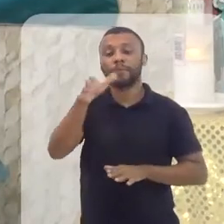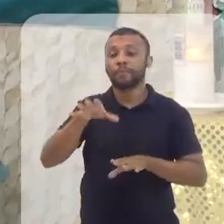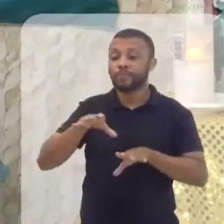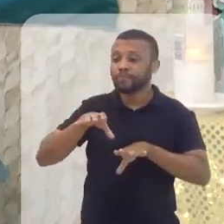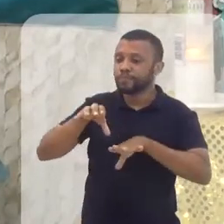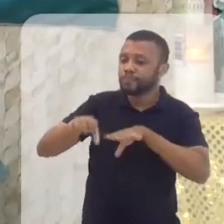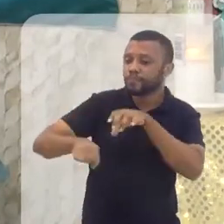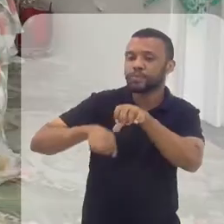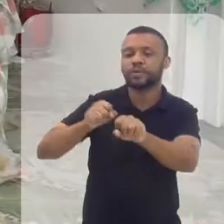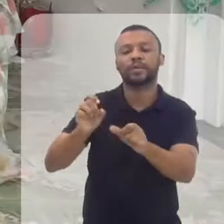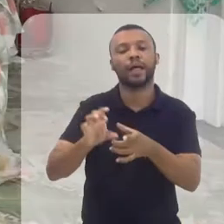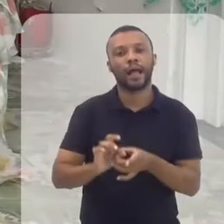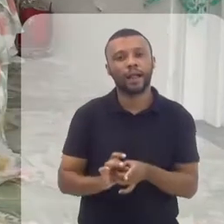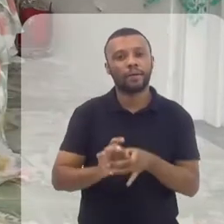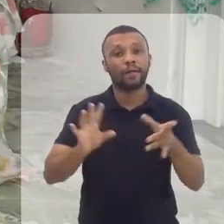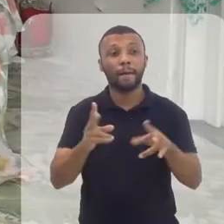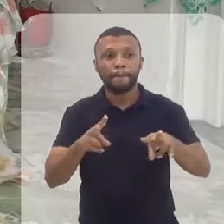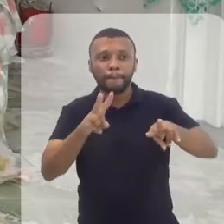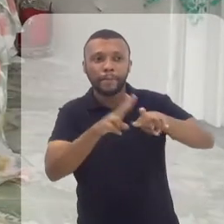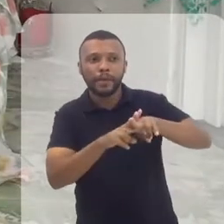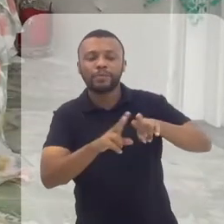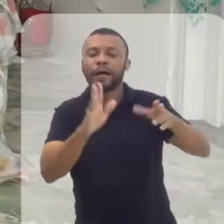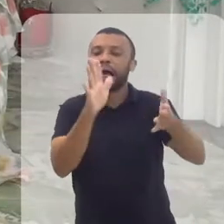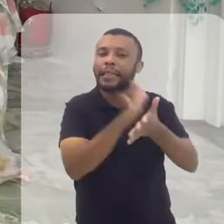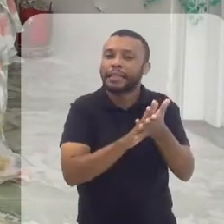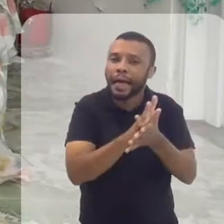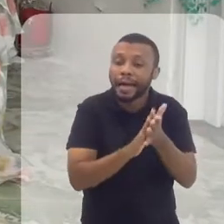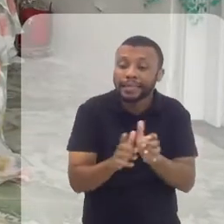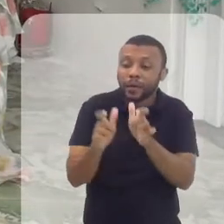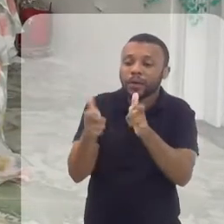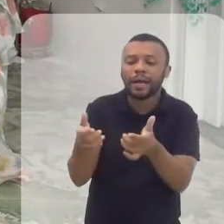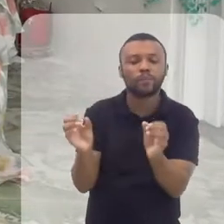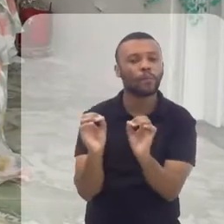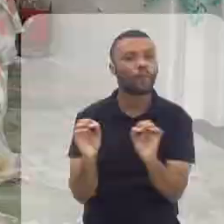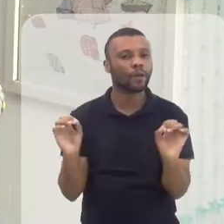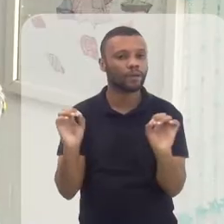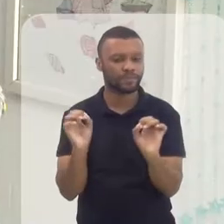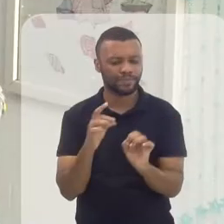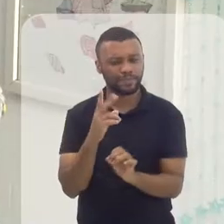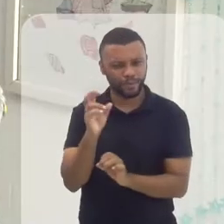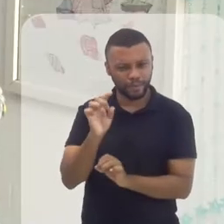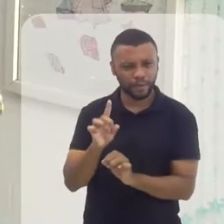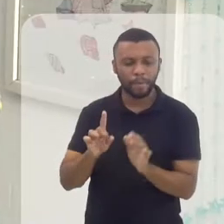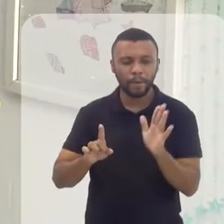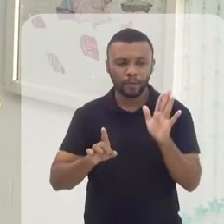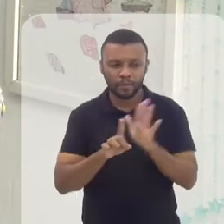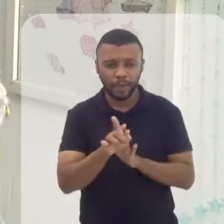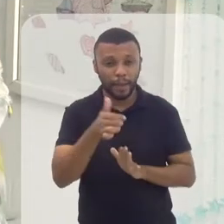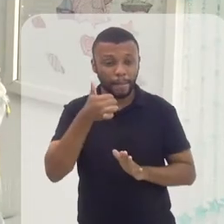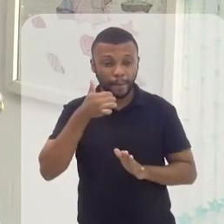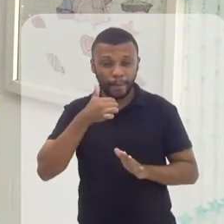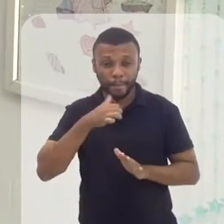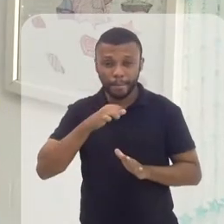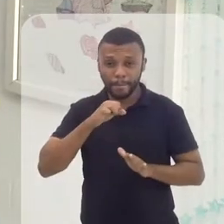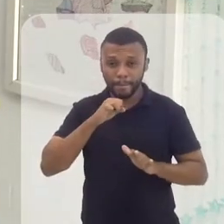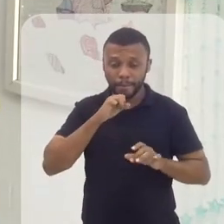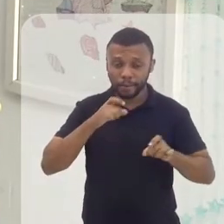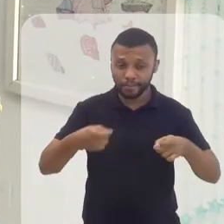Porque vocês buscam a liberdade sempre. Não se sente preso a nada nem a lugar nenhum. É, uma vez eu perguntei para a Baba,